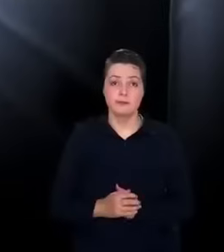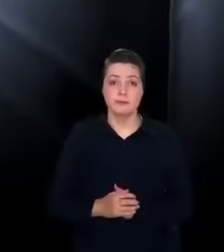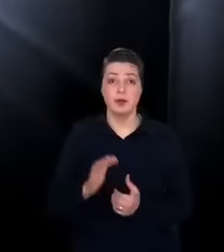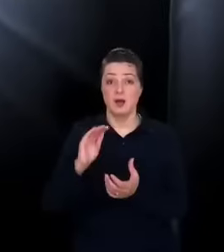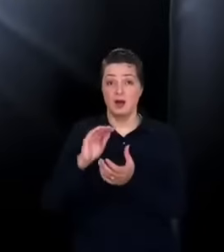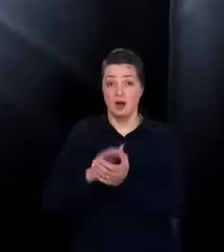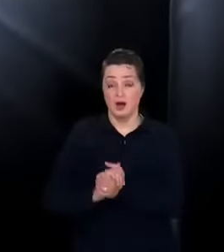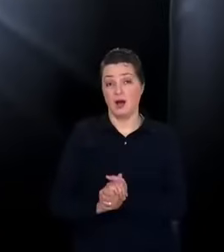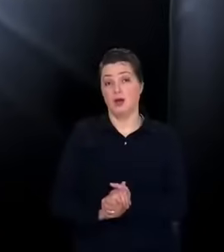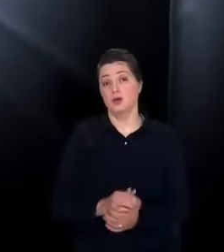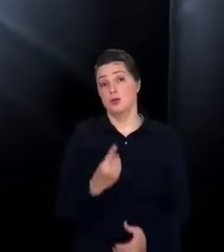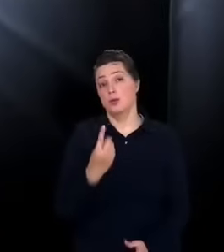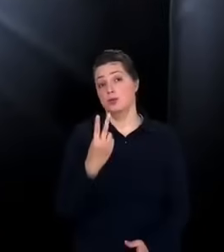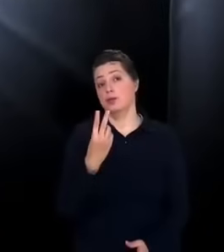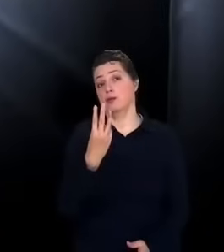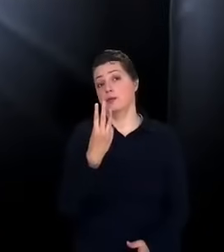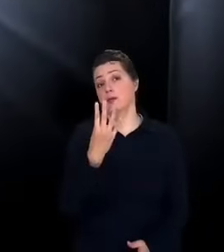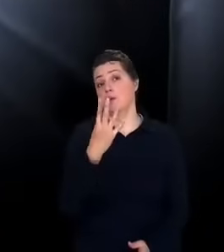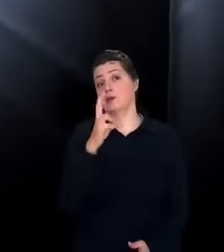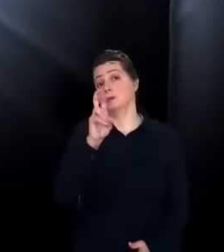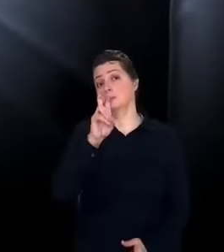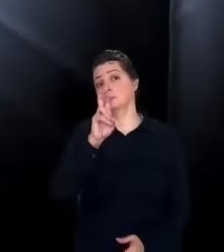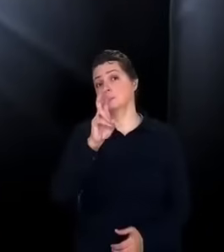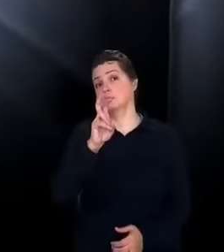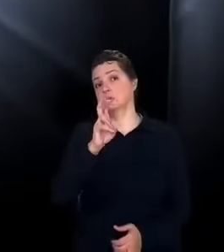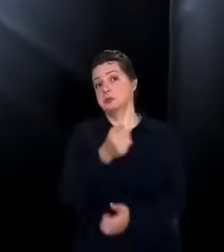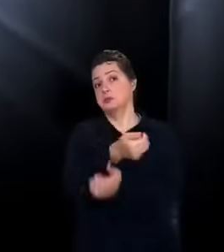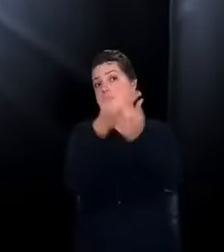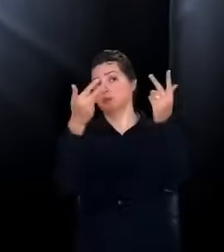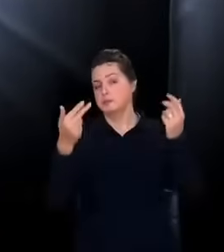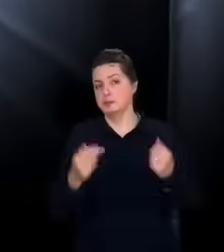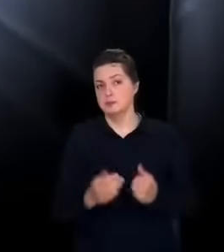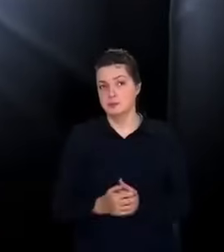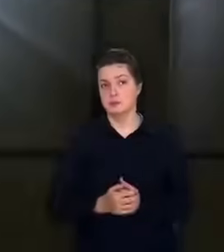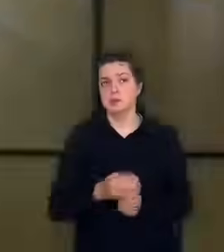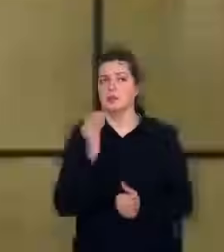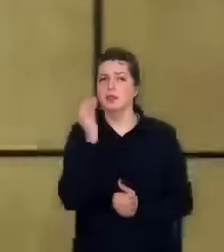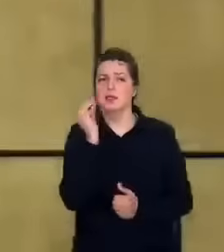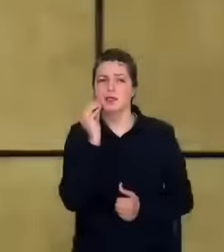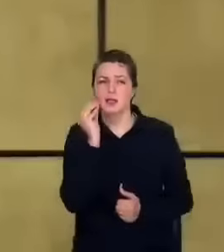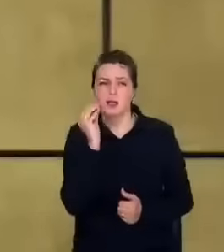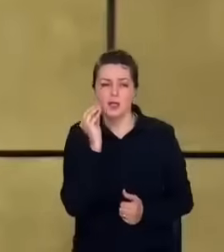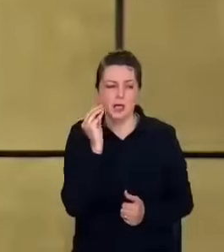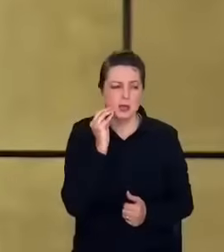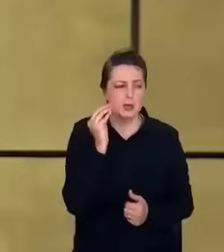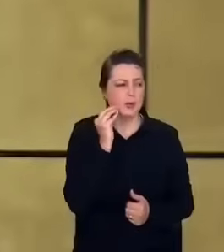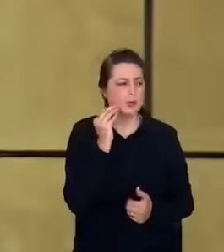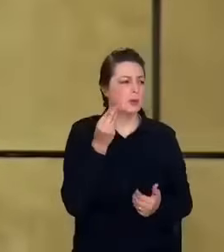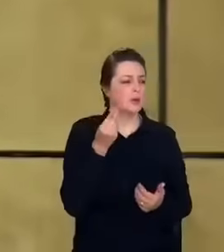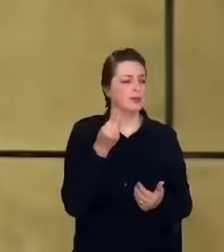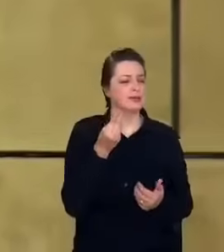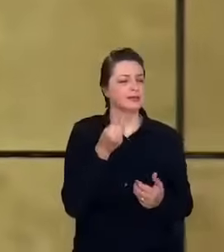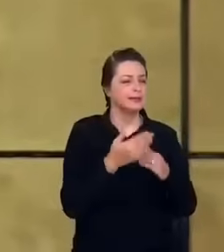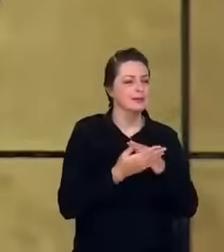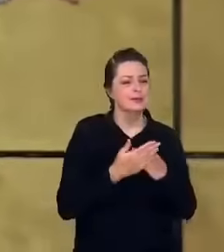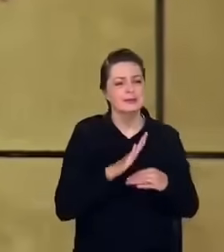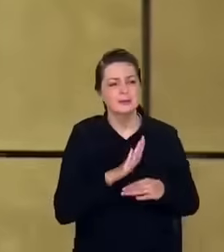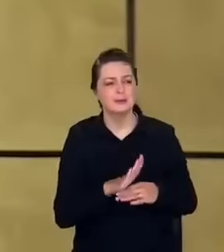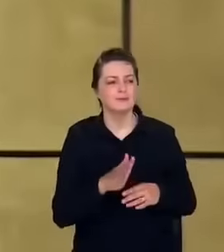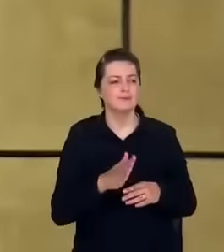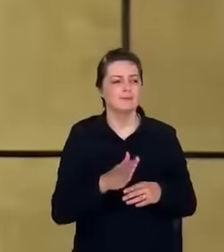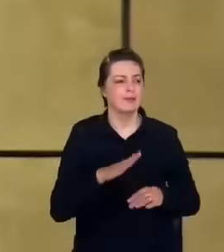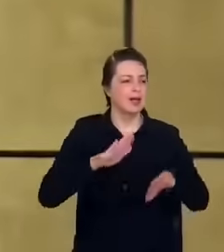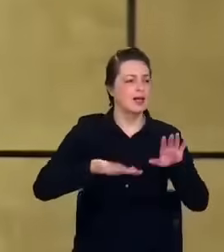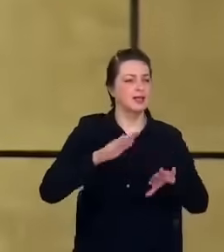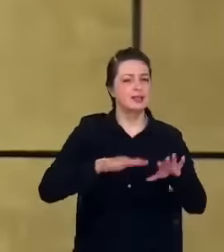quatro, cinco, não sei quantas vezes. Você tentou isso, tentou aquilo, você está desorientado. Ora quer fazer isso, ora